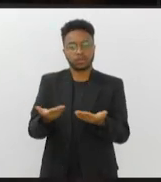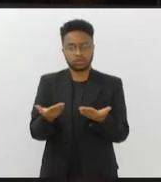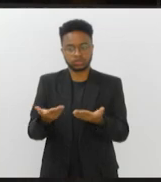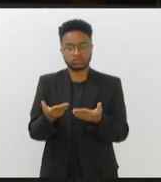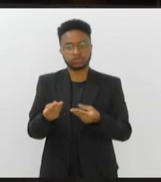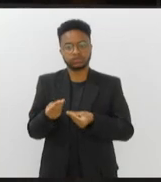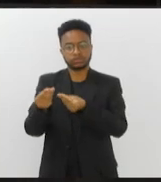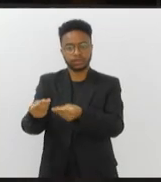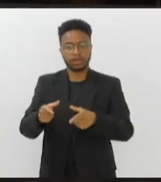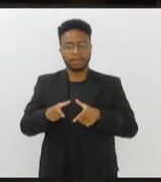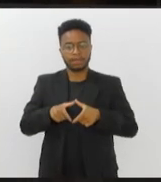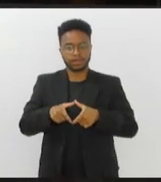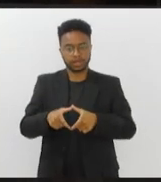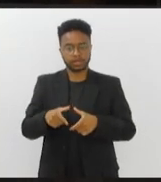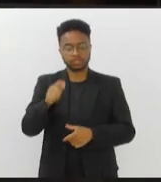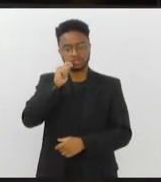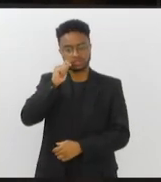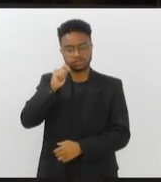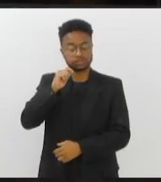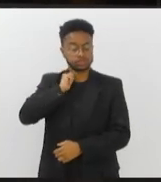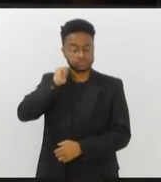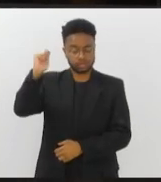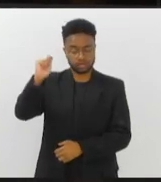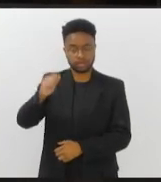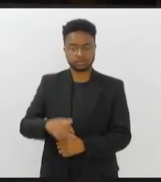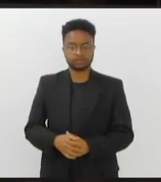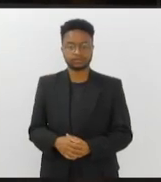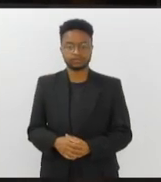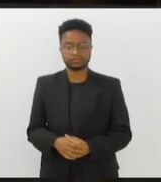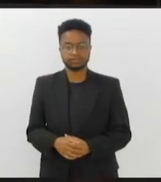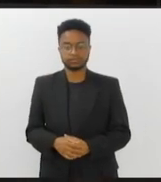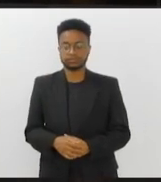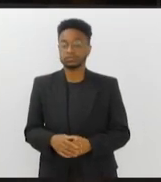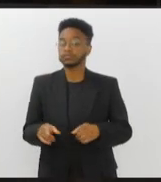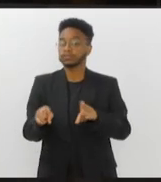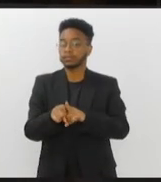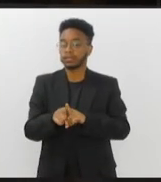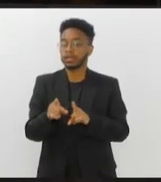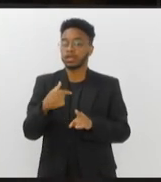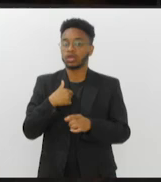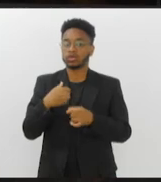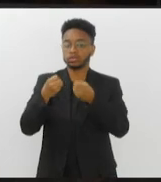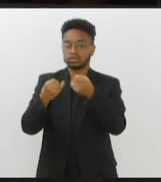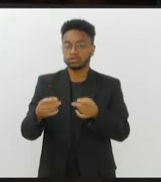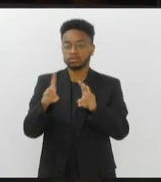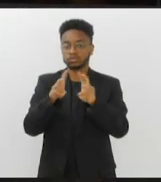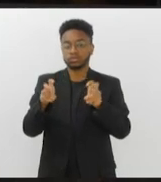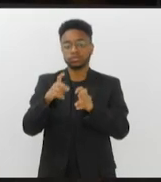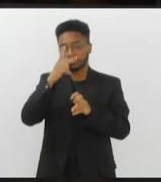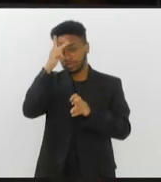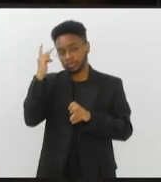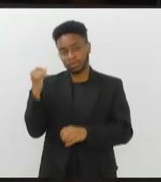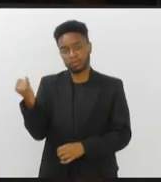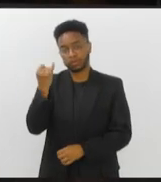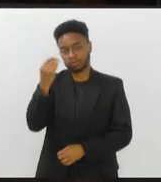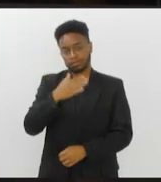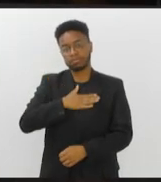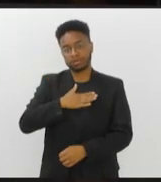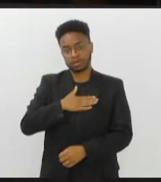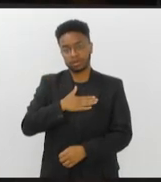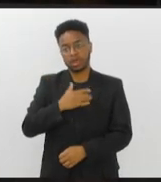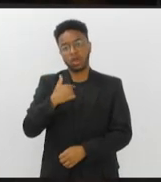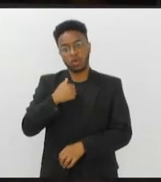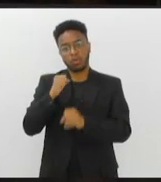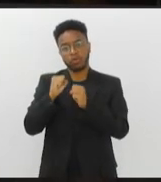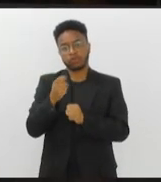medalha Tiradentes. Por fim, quero falar de uma pessoa muito especial para mim, uma pessoa a quem posso verdadeiramente chamar